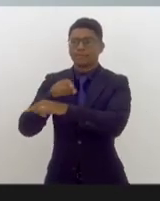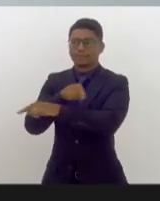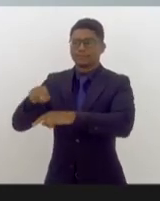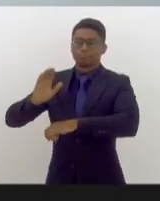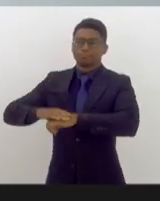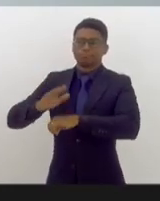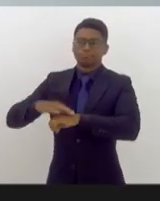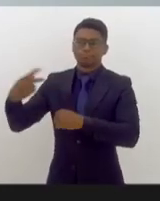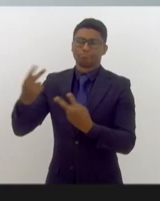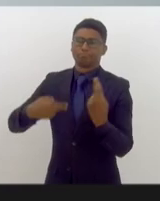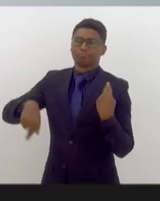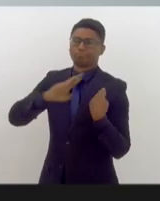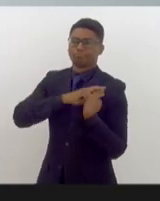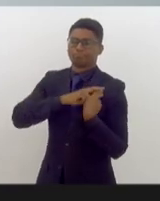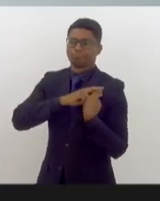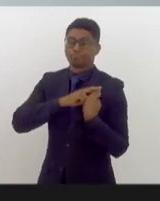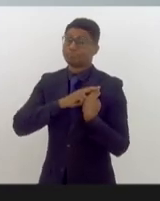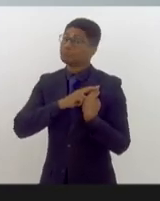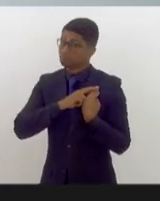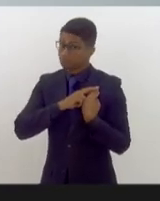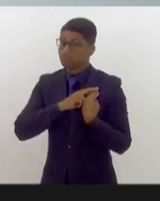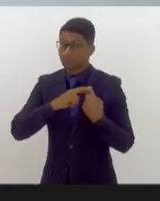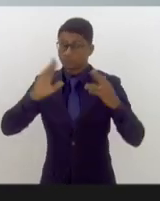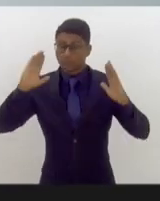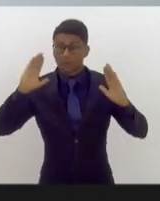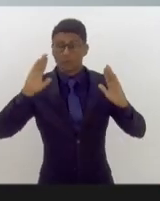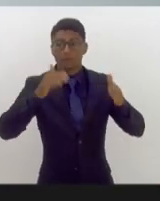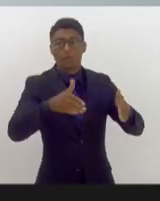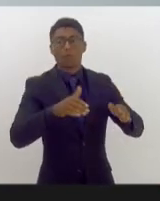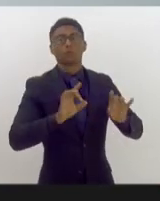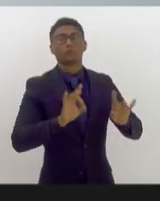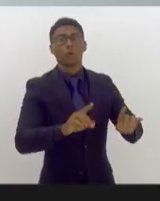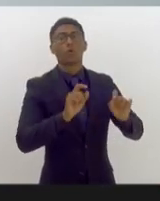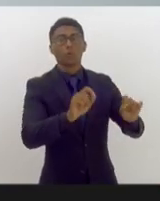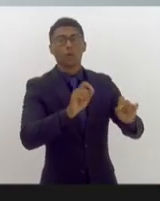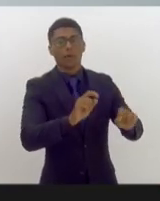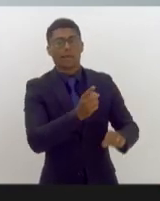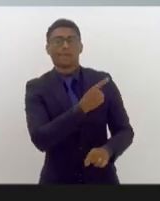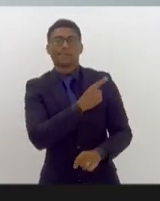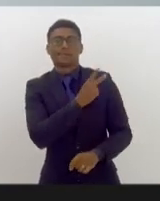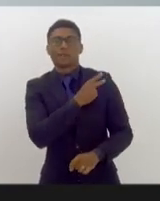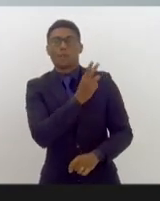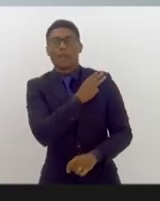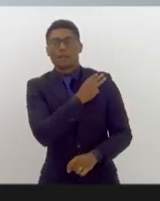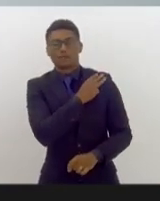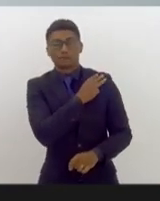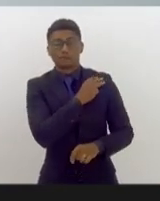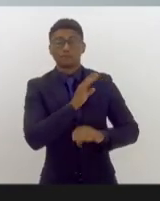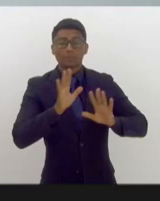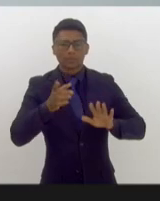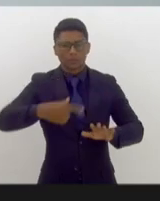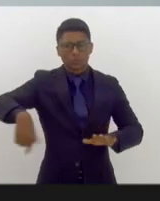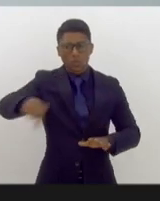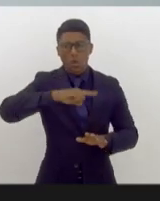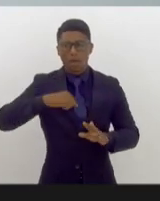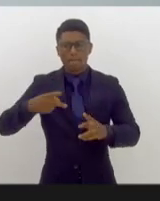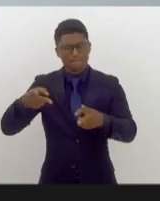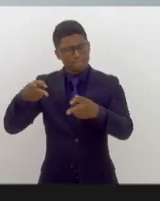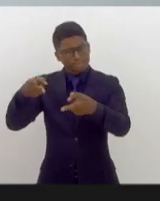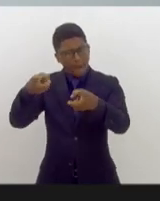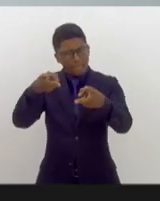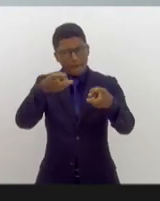somente às ofertas de ensino médio. E o que a gente percebe é o seguinte,